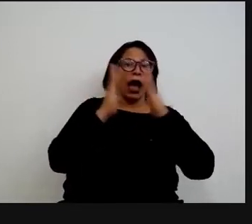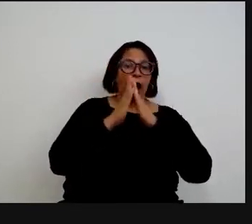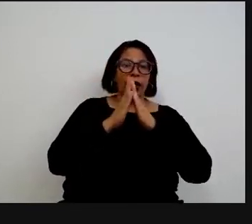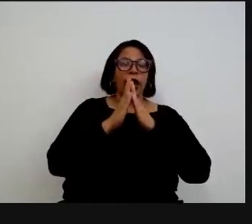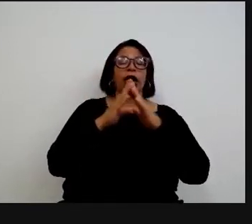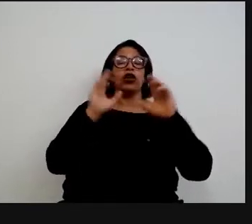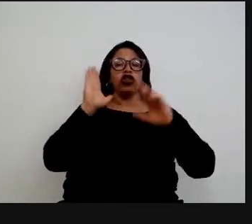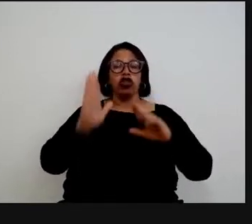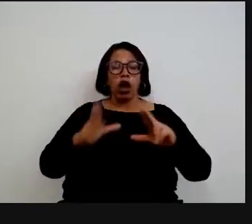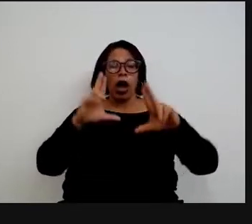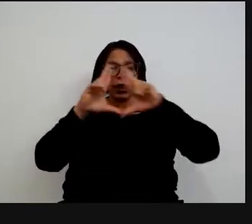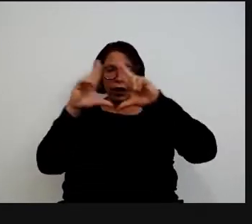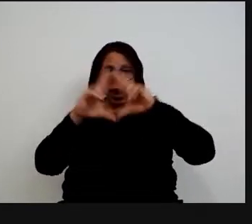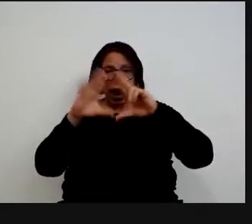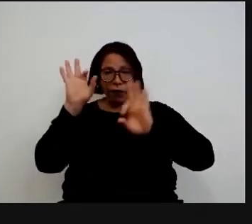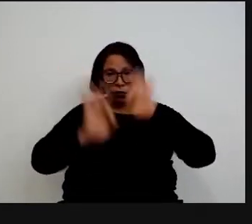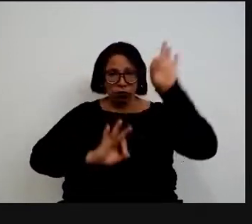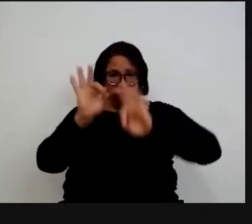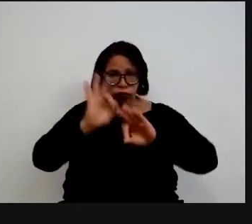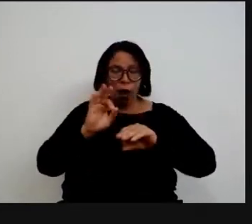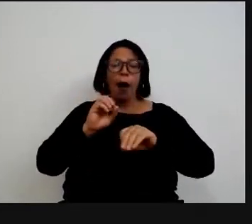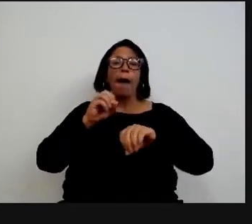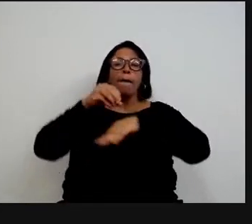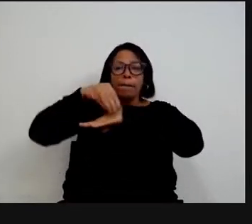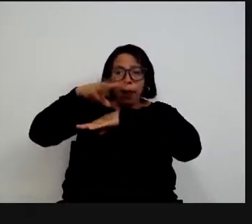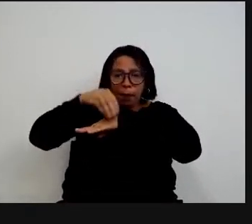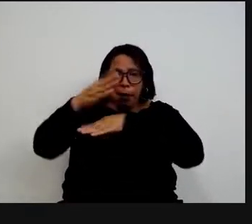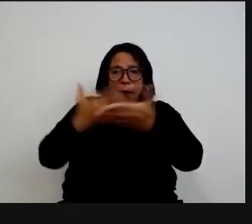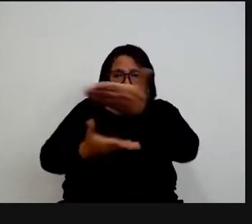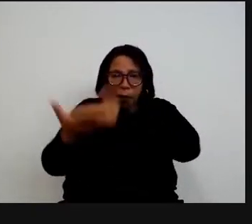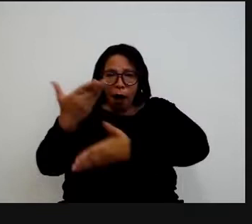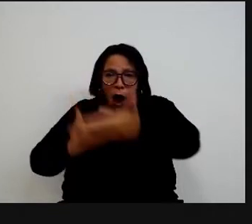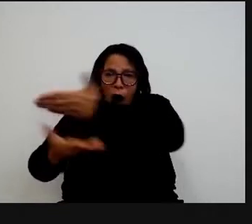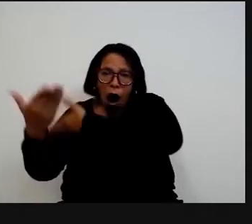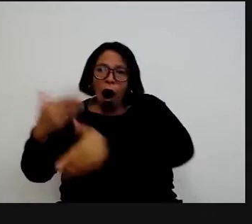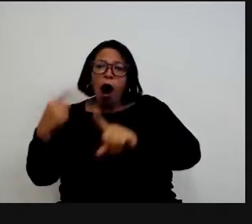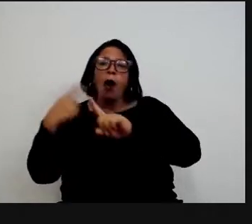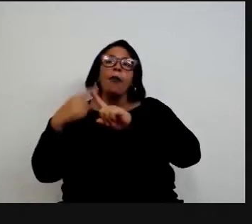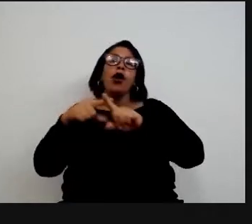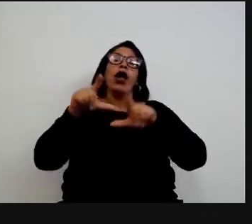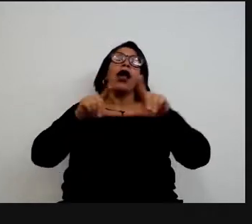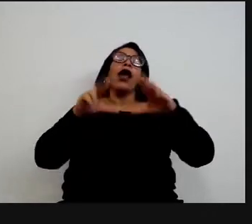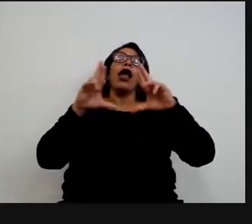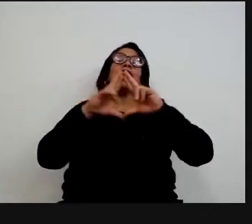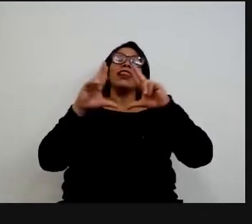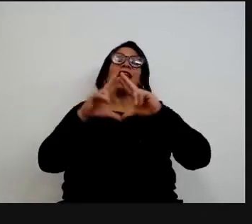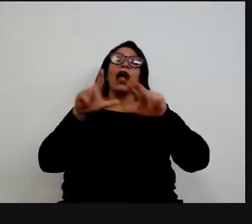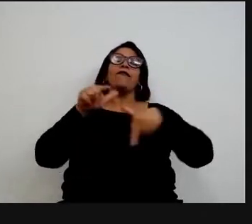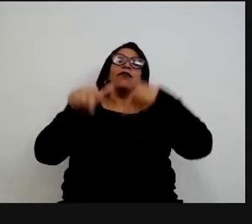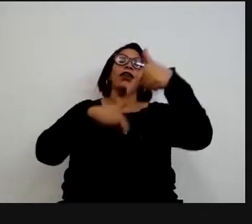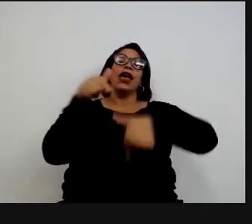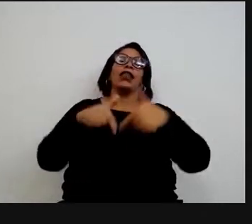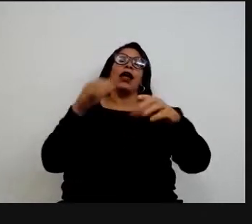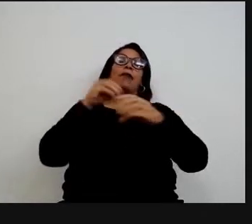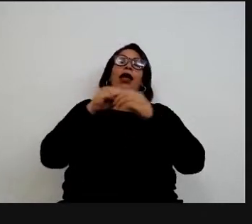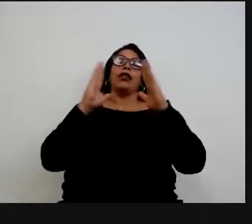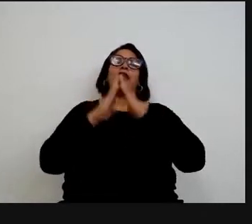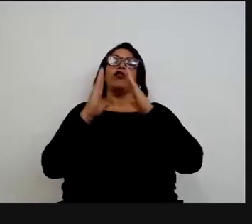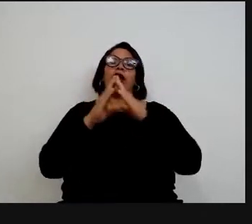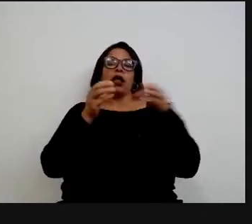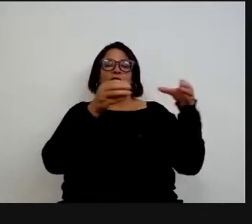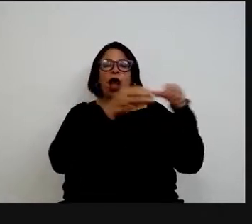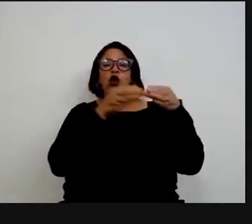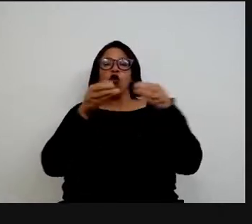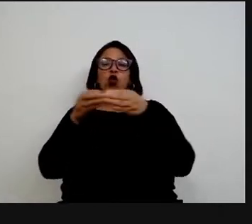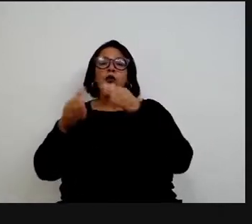que o arquivo já estiver totalmente compartilhado. Então, isso foi muito decisivo, porque as equipes foram sendo liberadas à medida